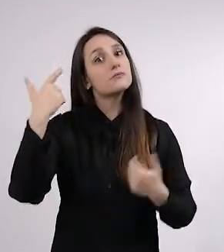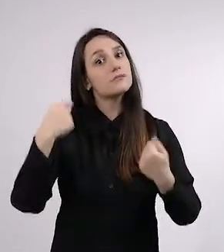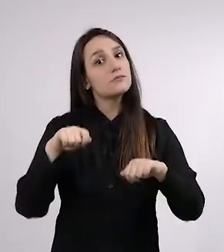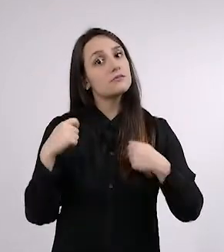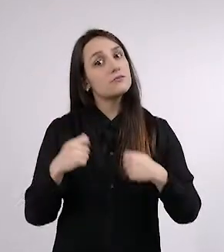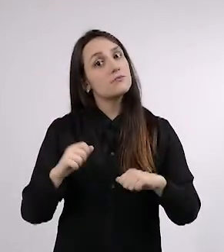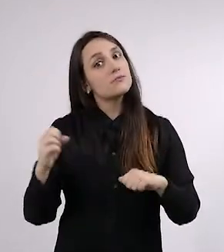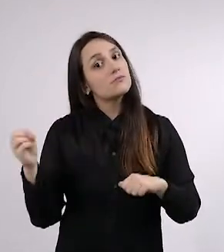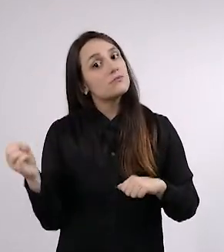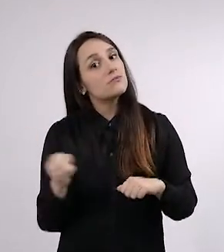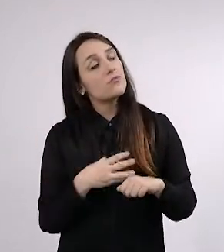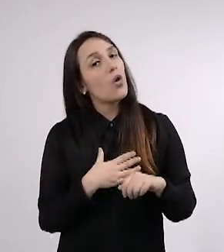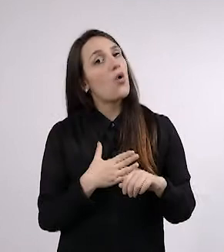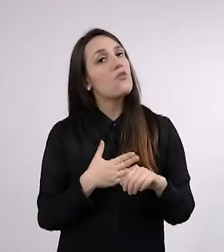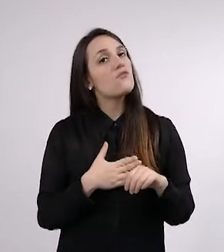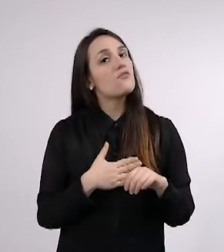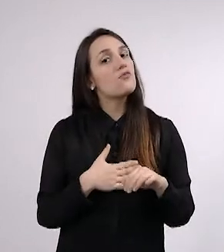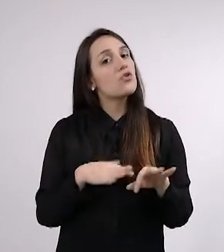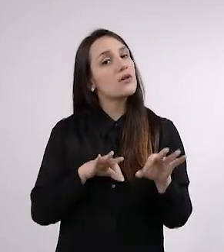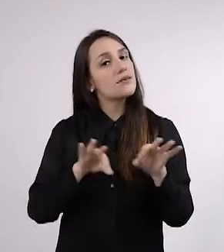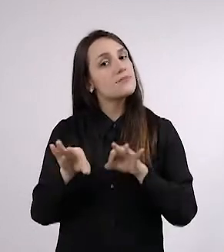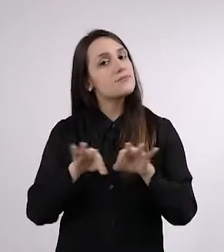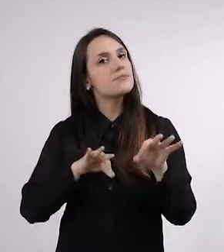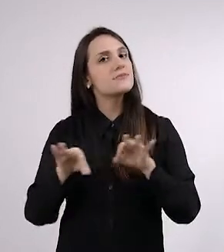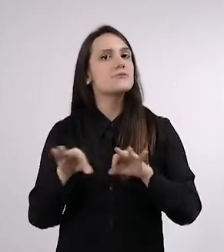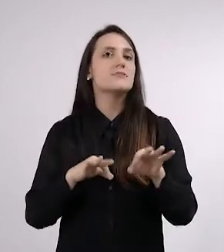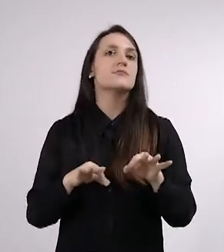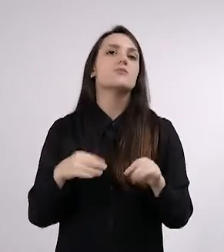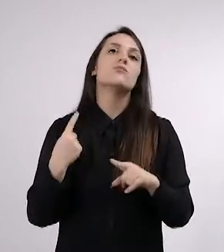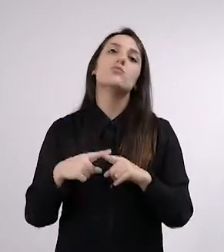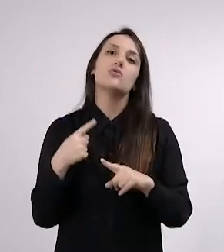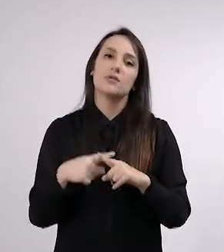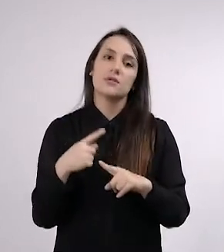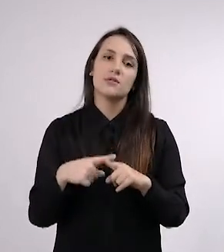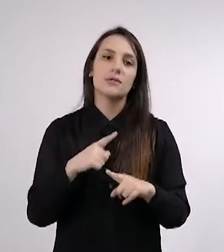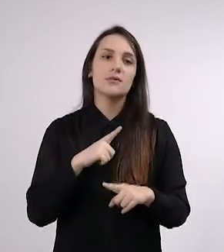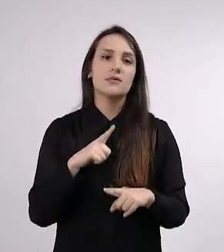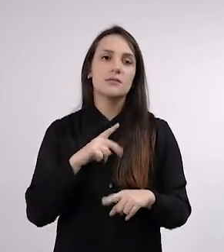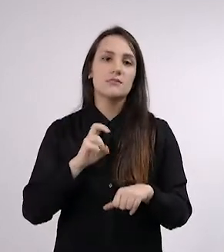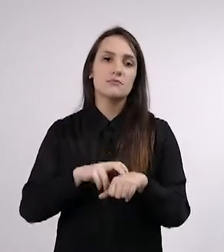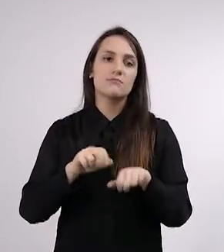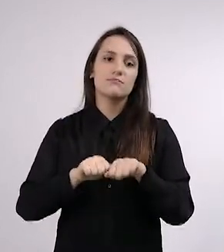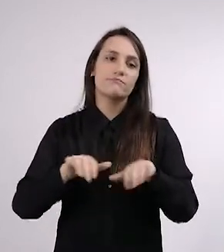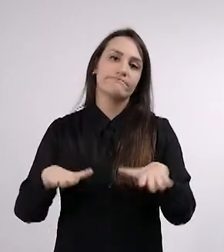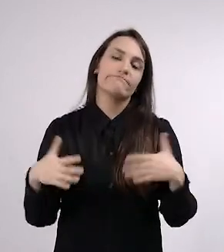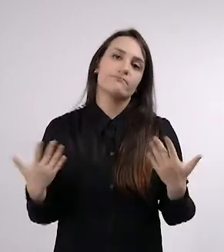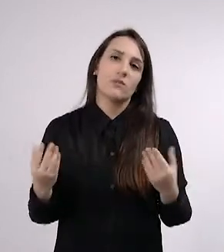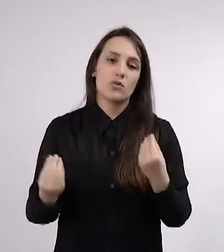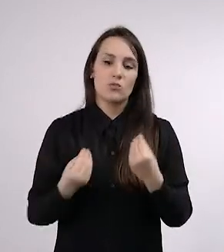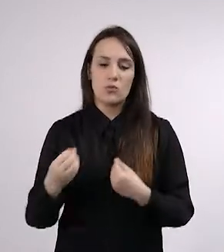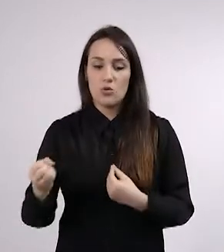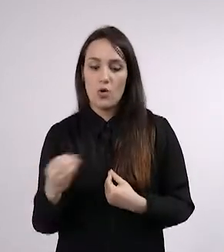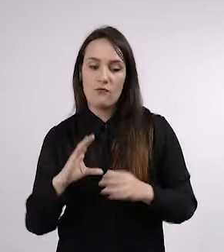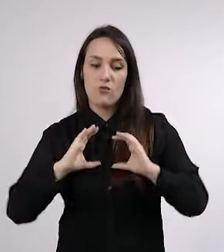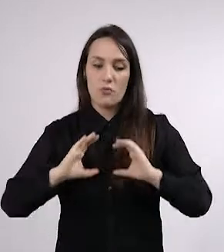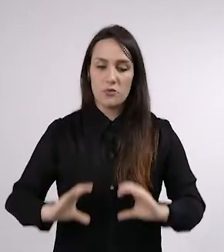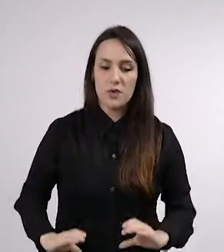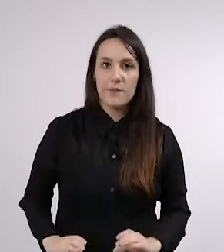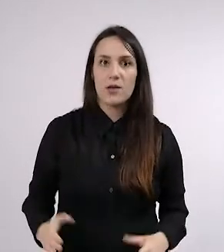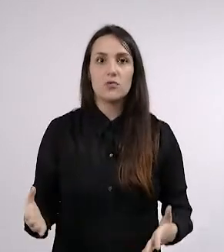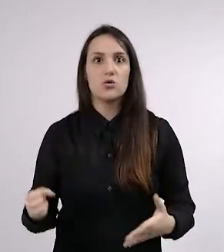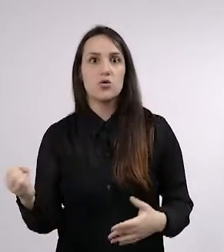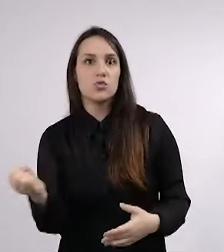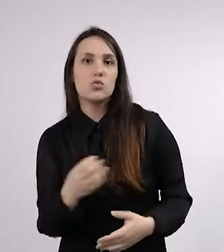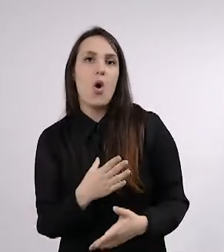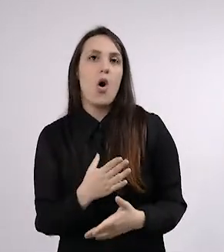uma nova modalidade, até em função do que está colocado pelo coronavírus, das novas práticas de comportamento, da maneira como a